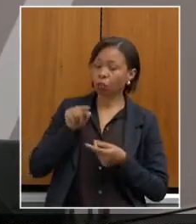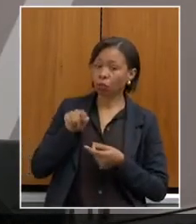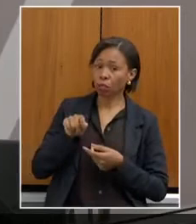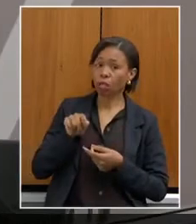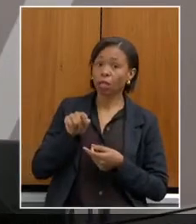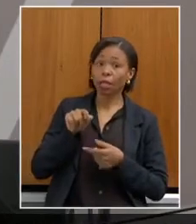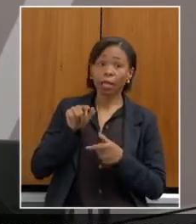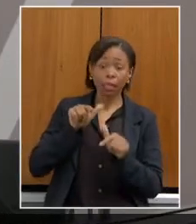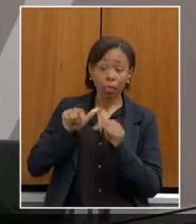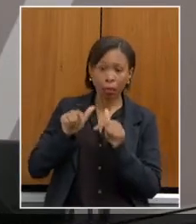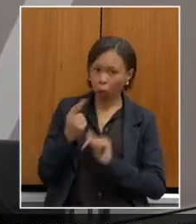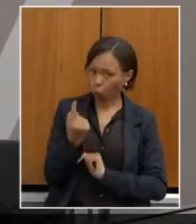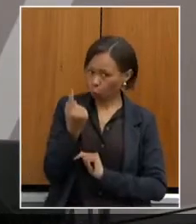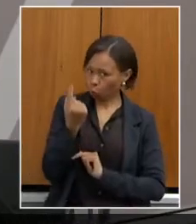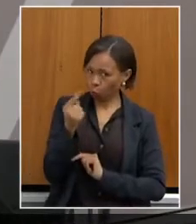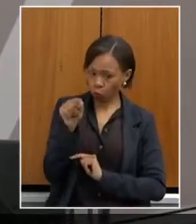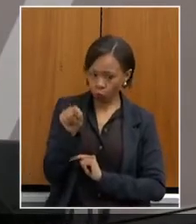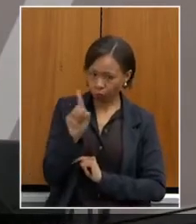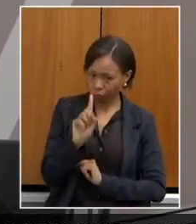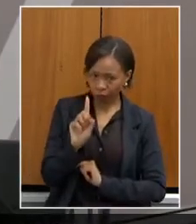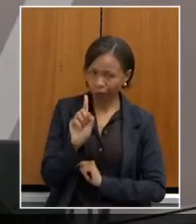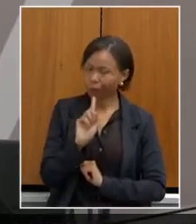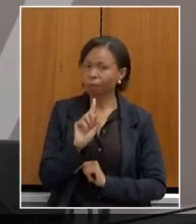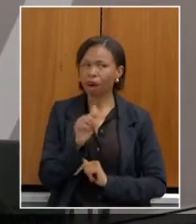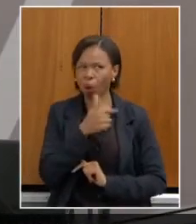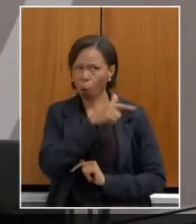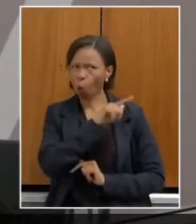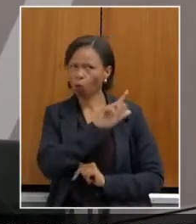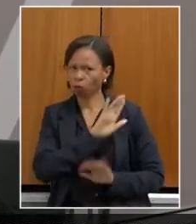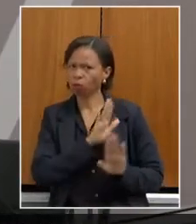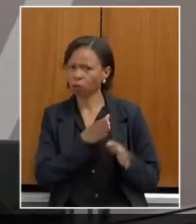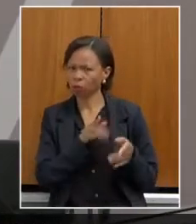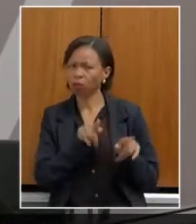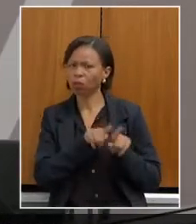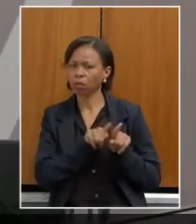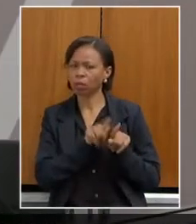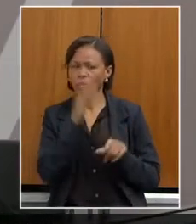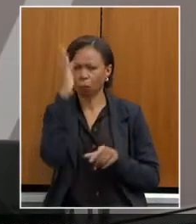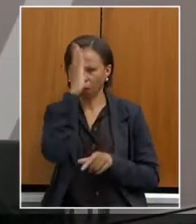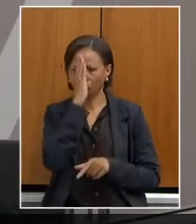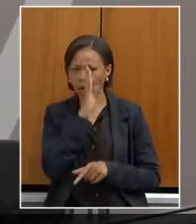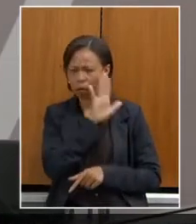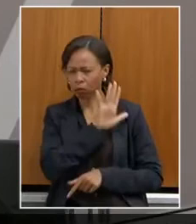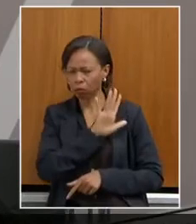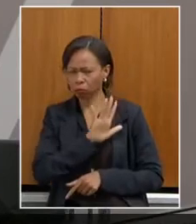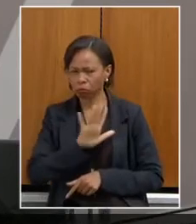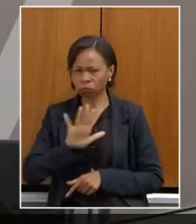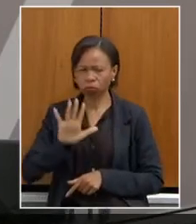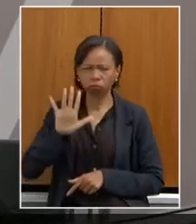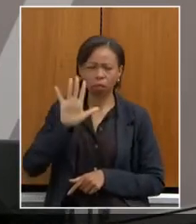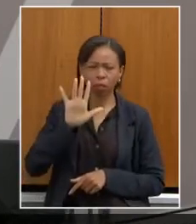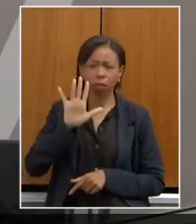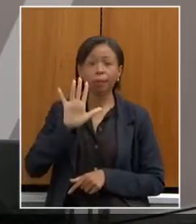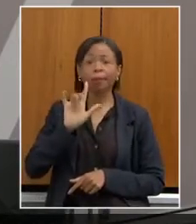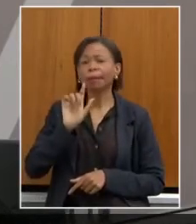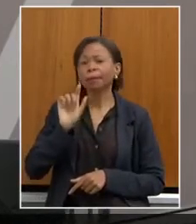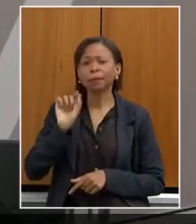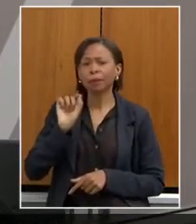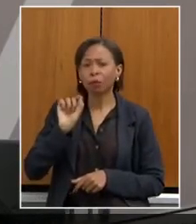trabalho só de vossa excelência isso já vem antes mas também a nível de Brasil num país de 200